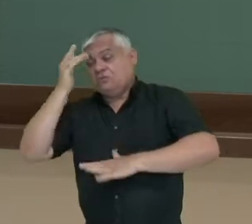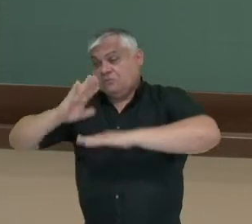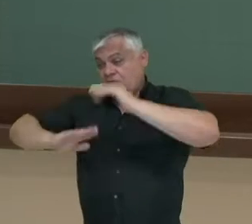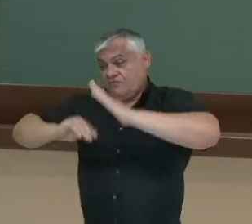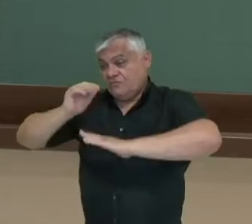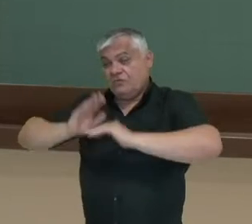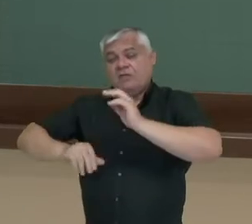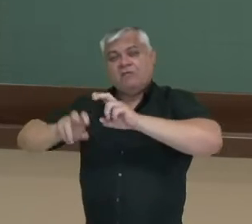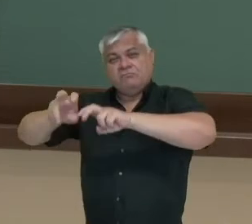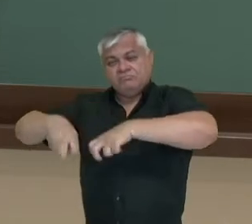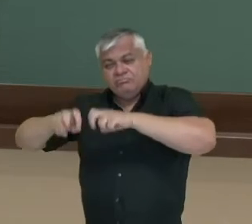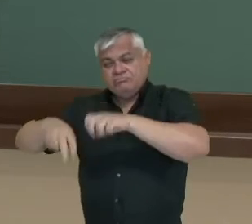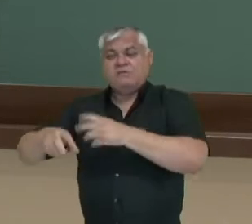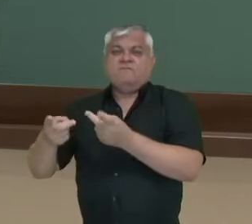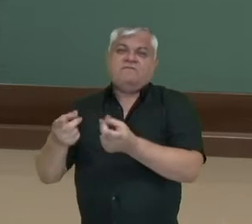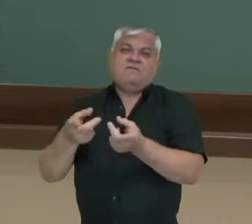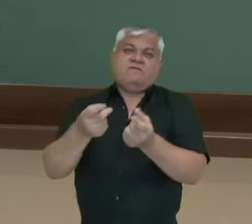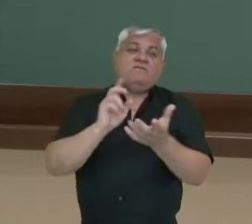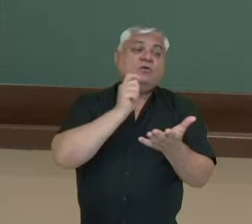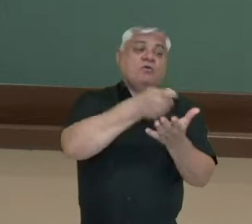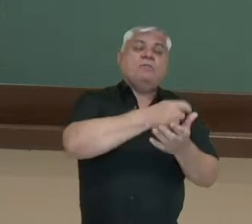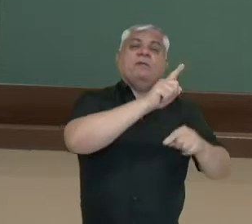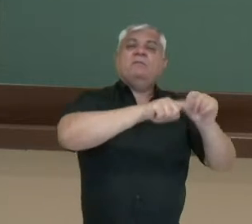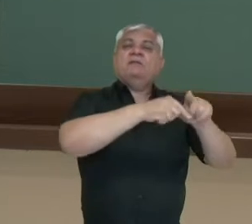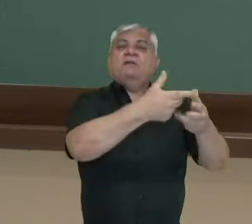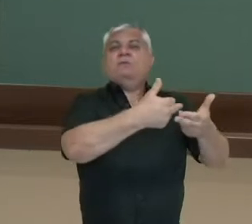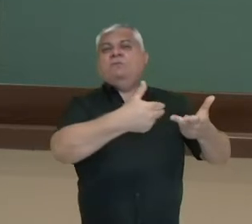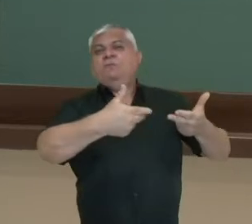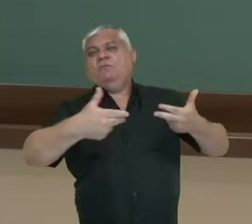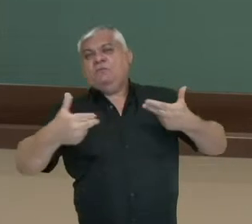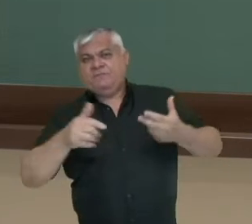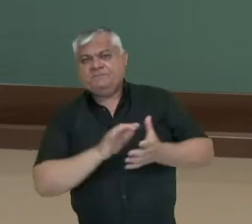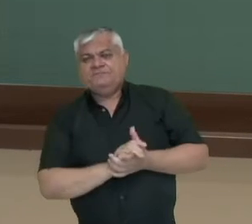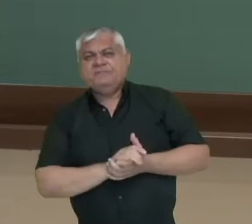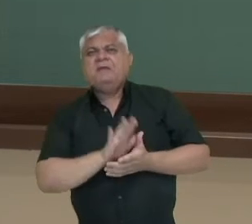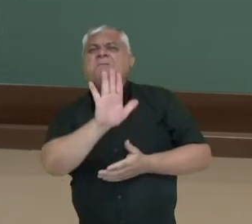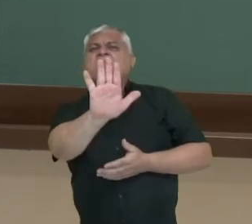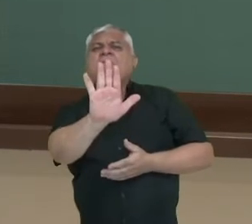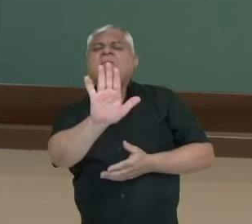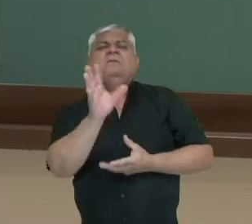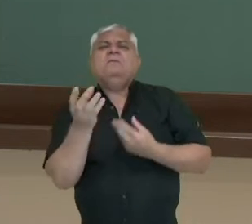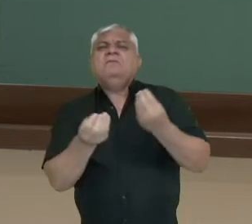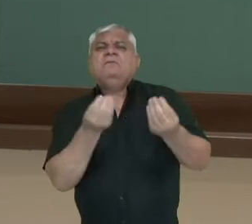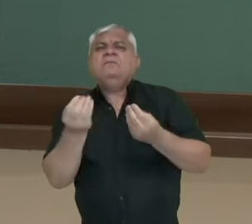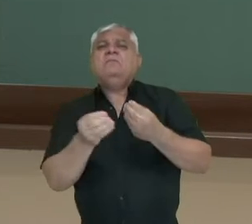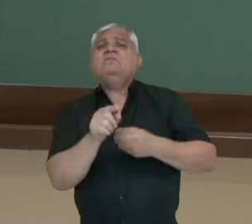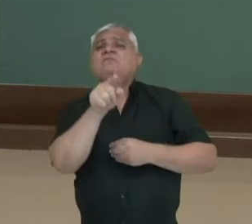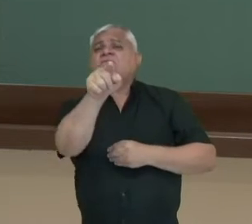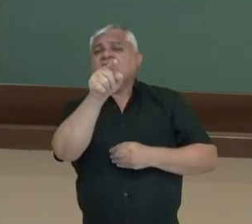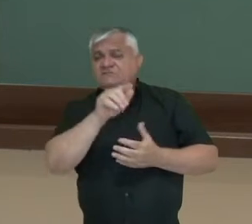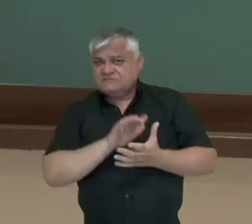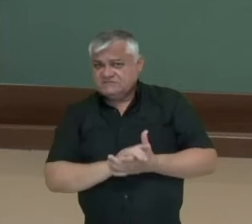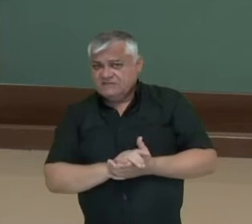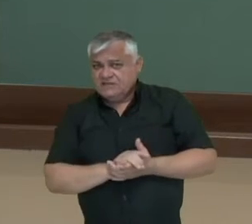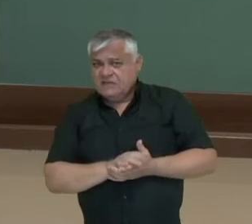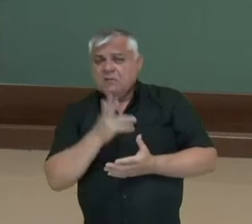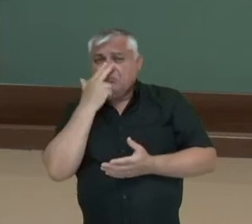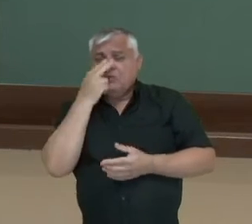também na compra dos produtos que eles precisam. Para isso, como será que você é